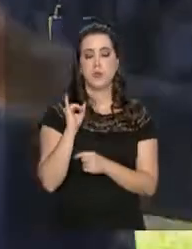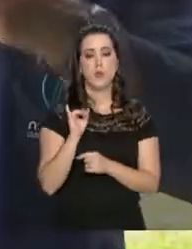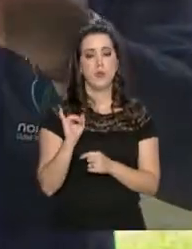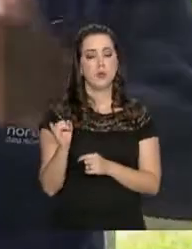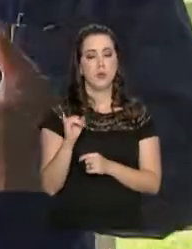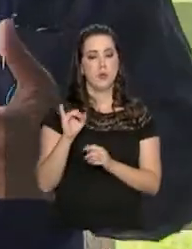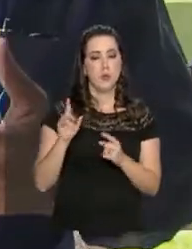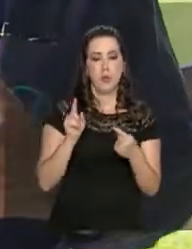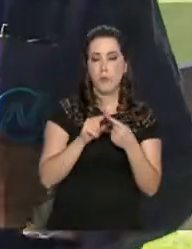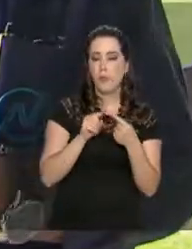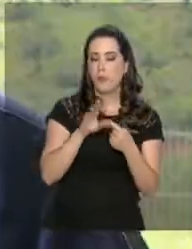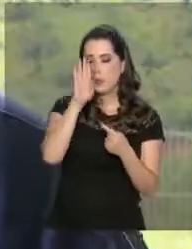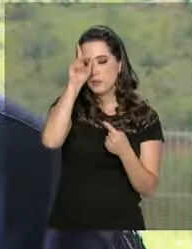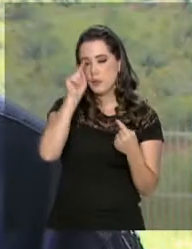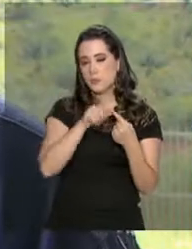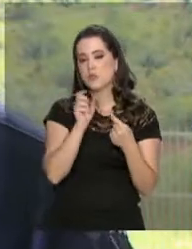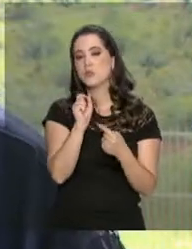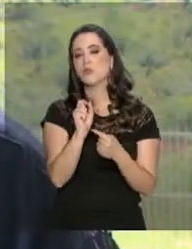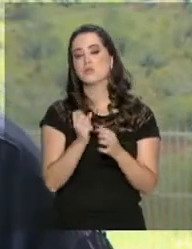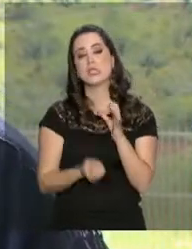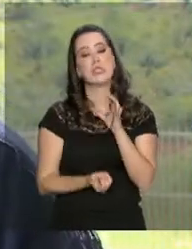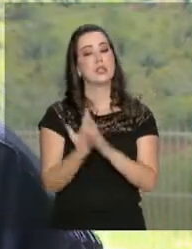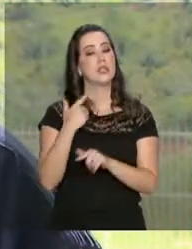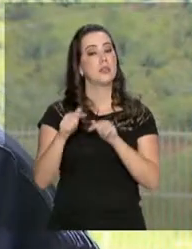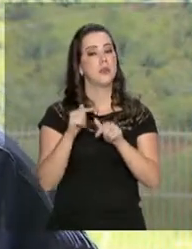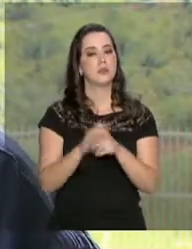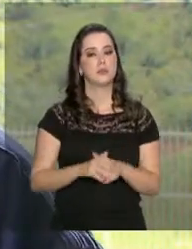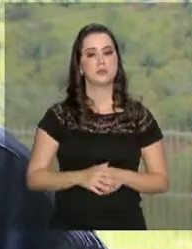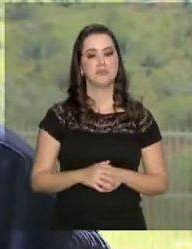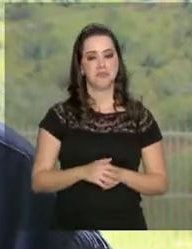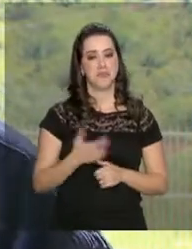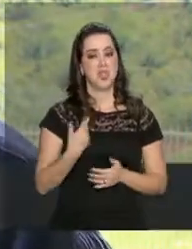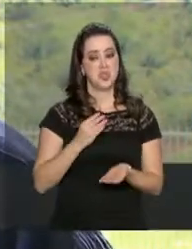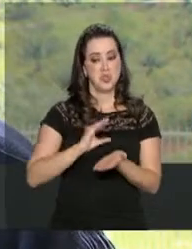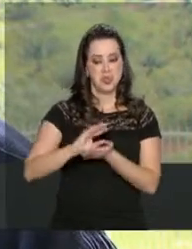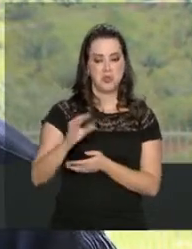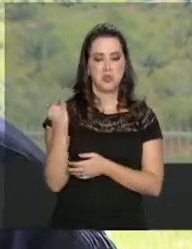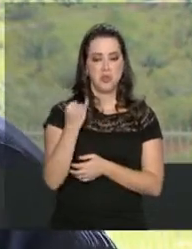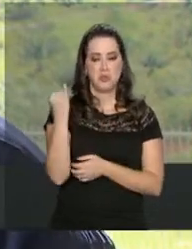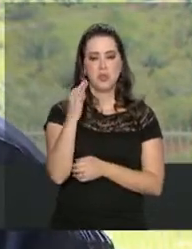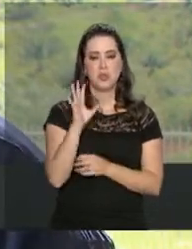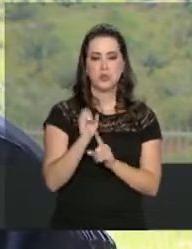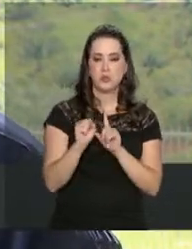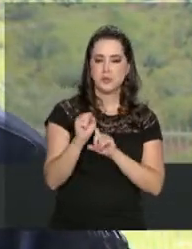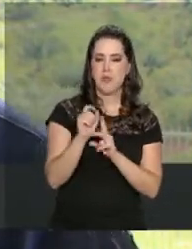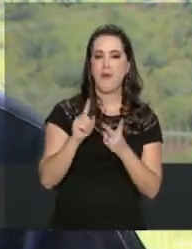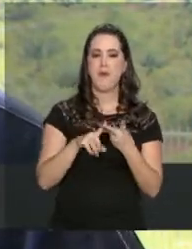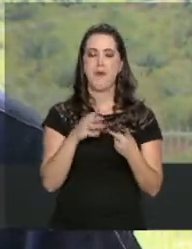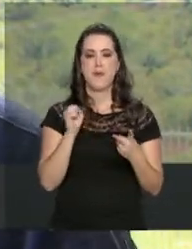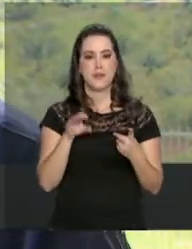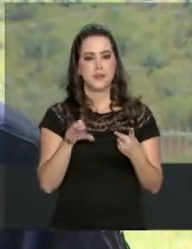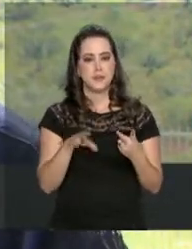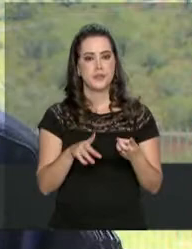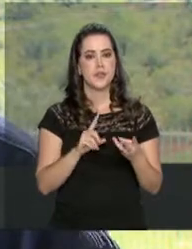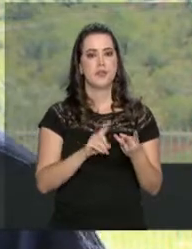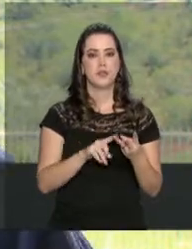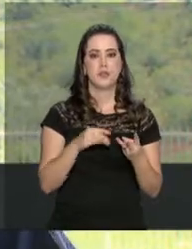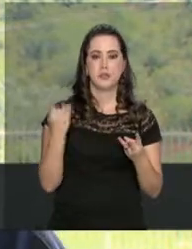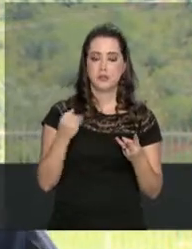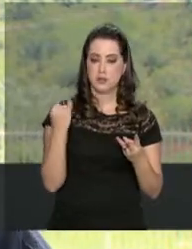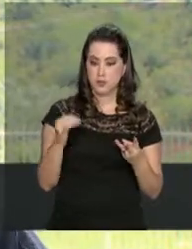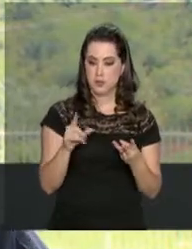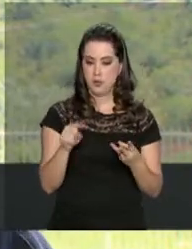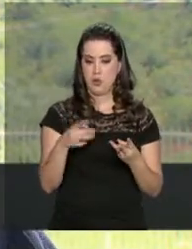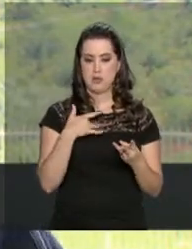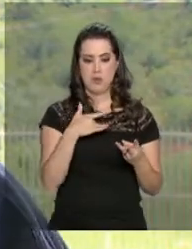geração de empregos na região de investimentos fortes na área social forte na área de educação intensos na área